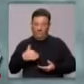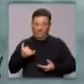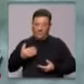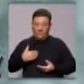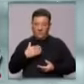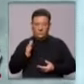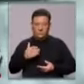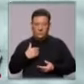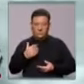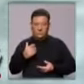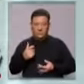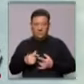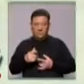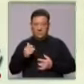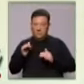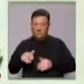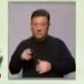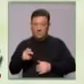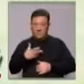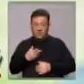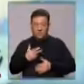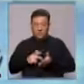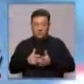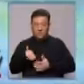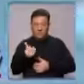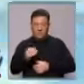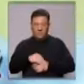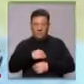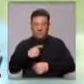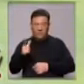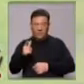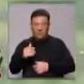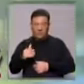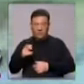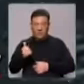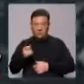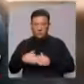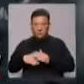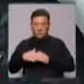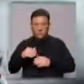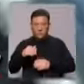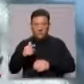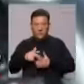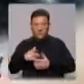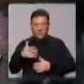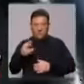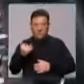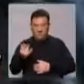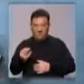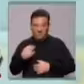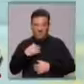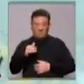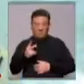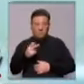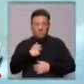eu terminei o mestrado em Engenharia Biomédica no Instituto Superior Técnico aos 23 anos e ao fim de 2 anos decidi